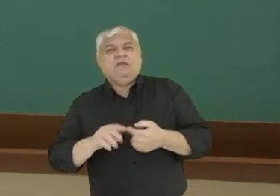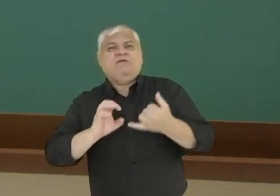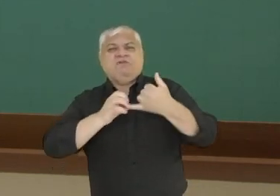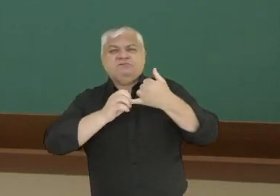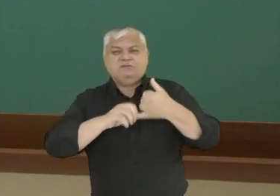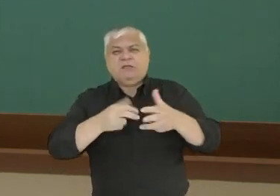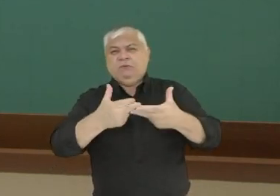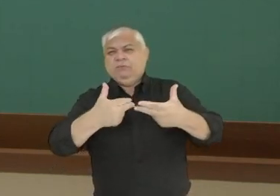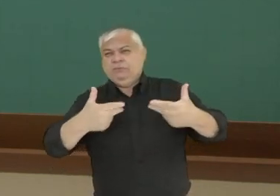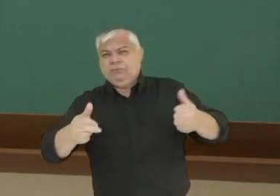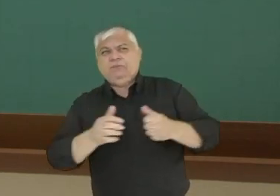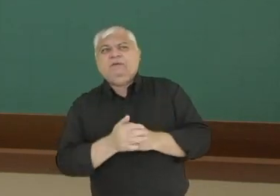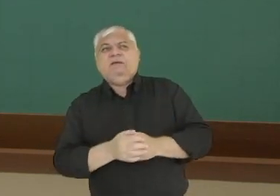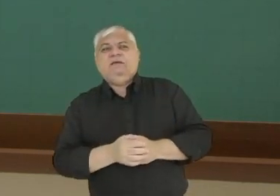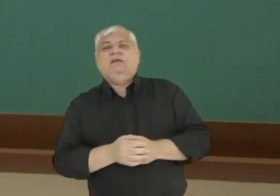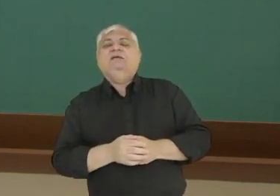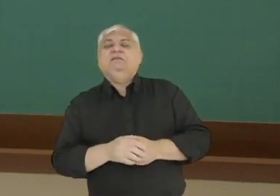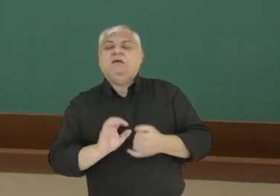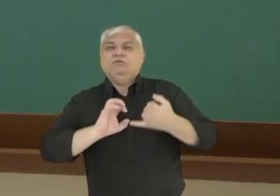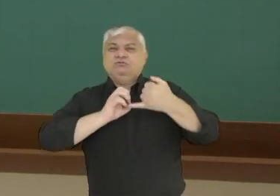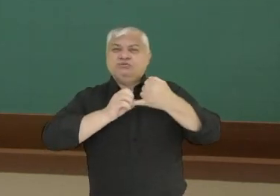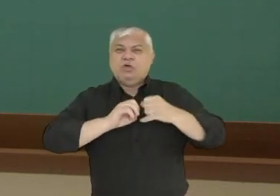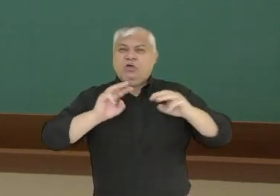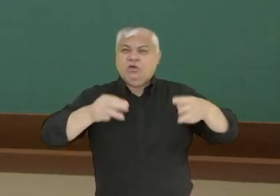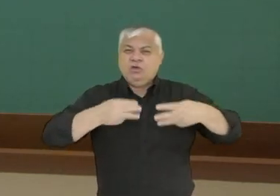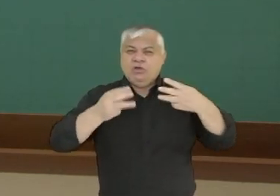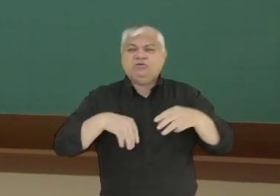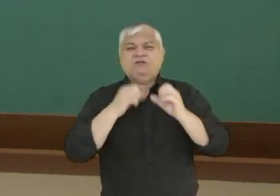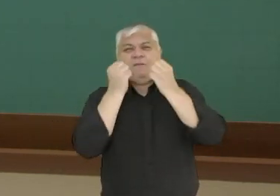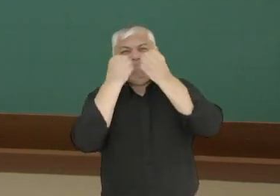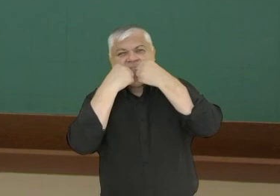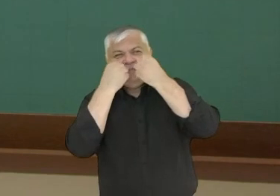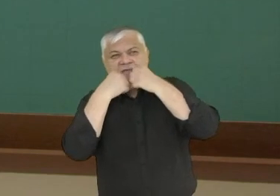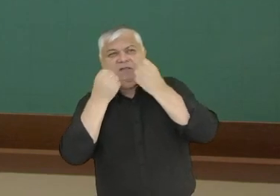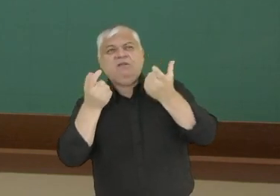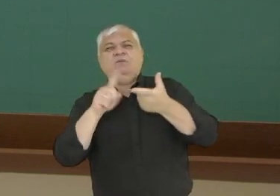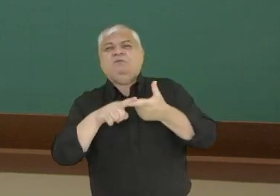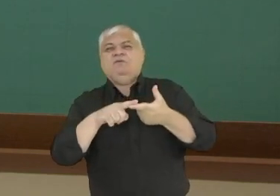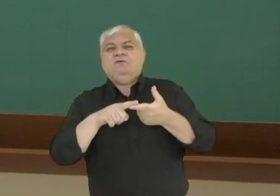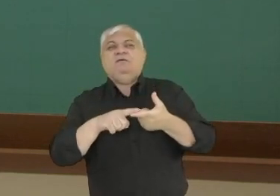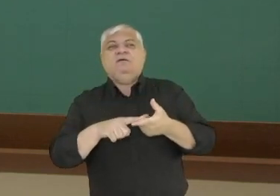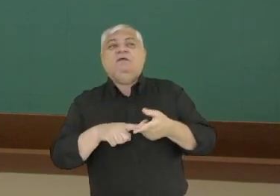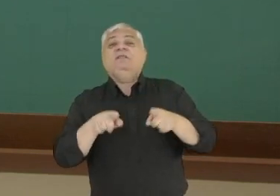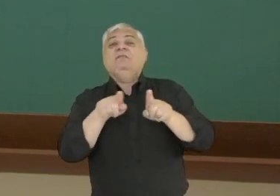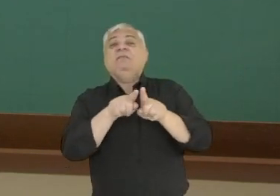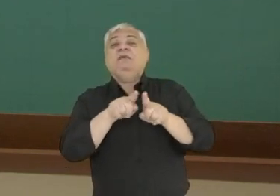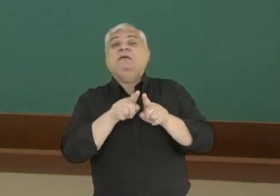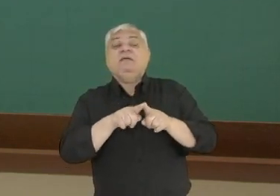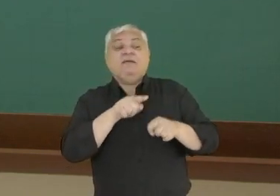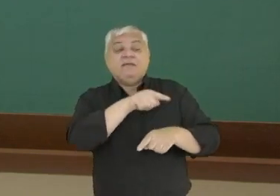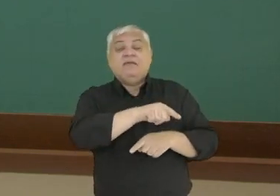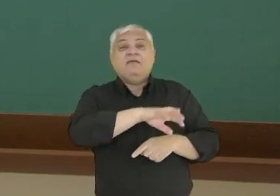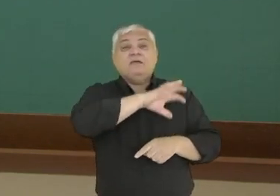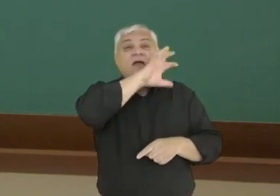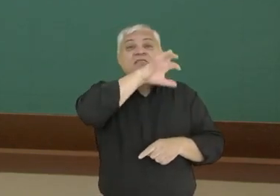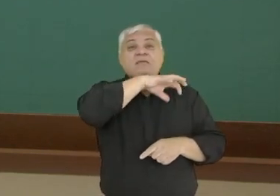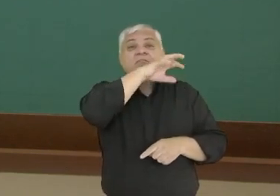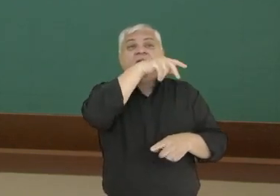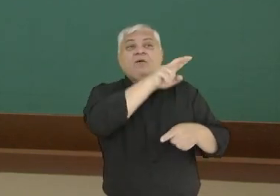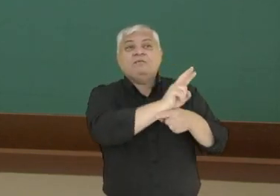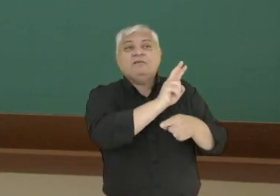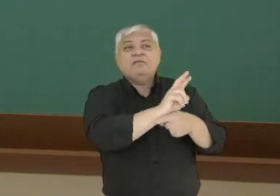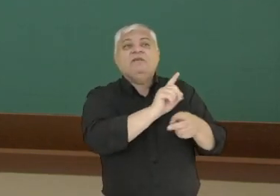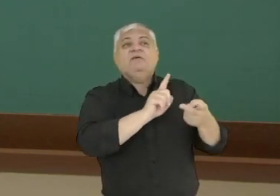de vegetais e como exemplo a gente colocou ali a soja entre outros né EA pecuária que a criação de animais